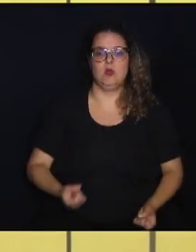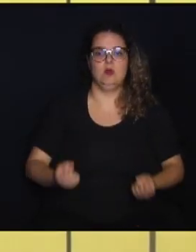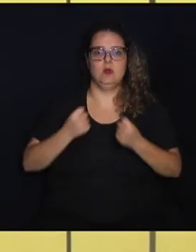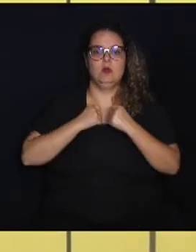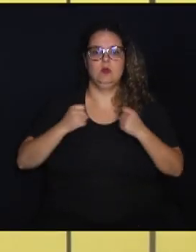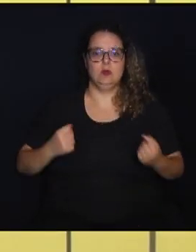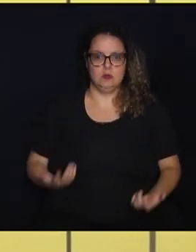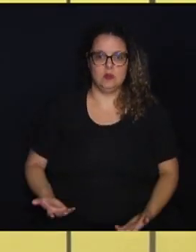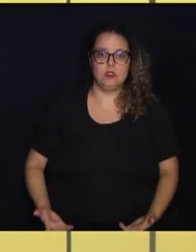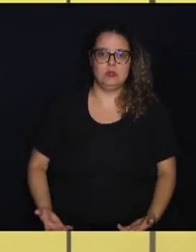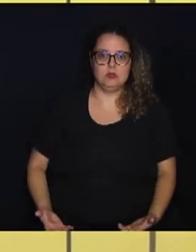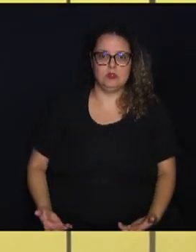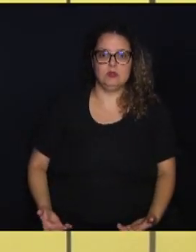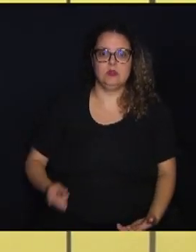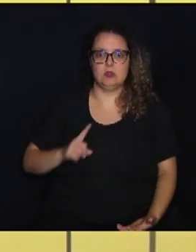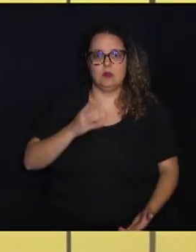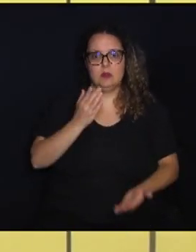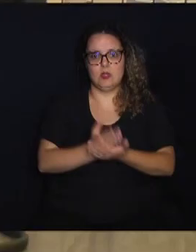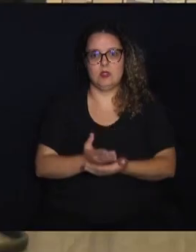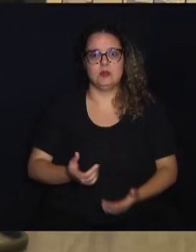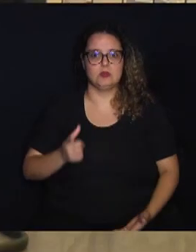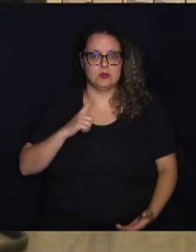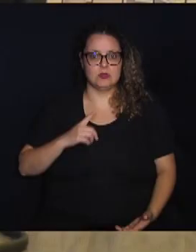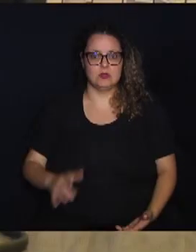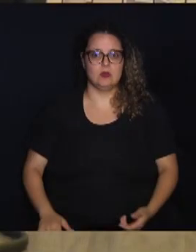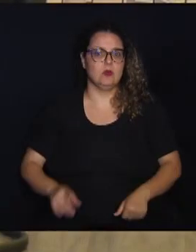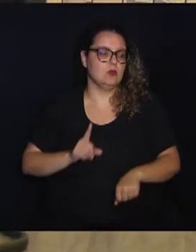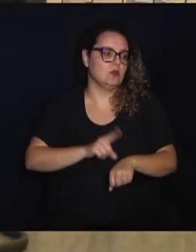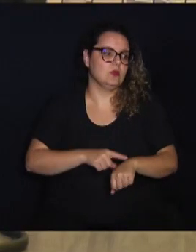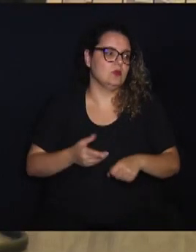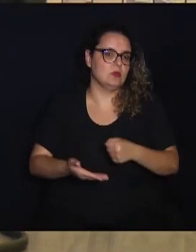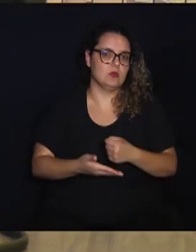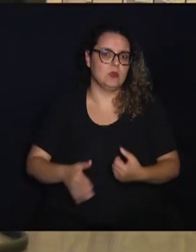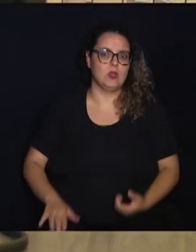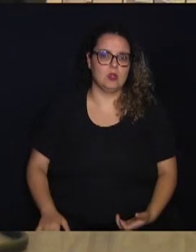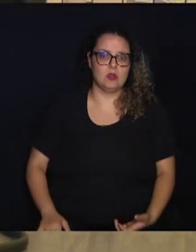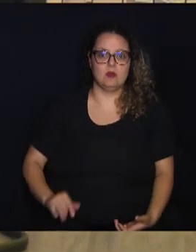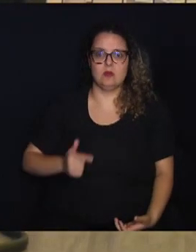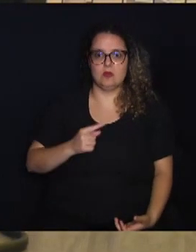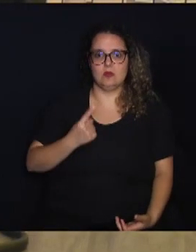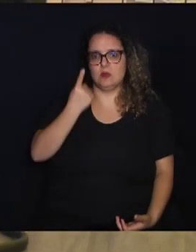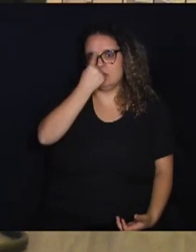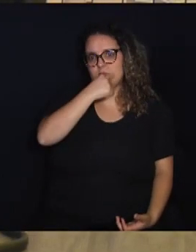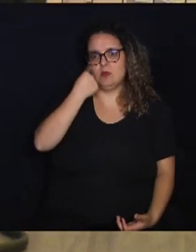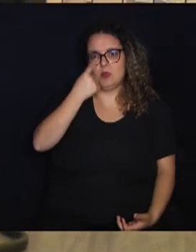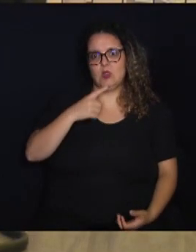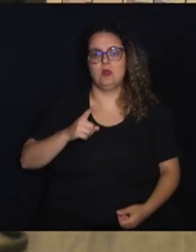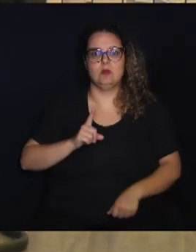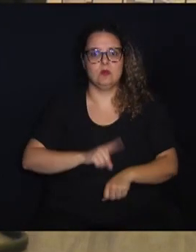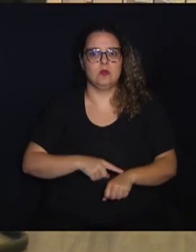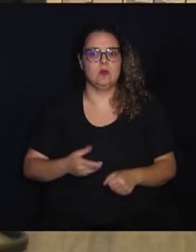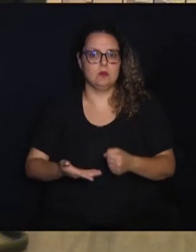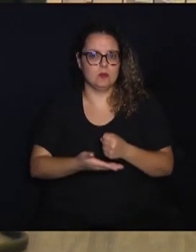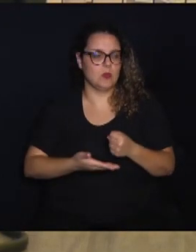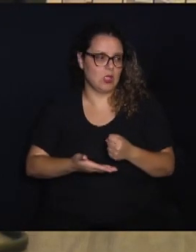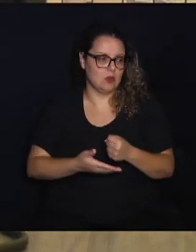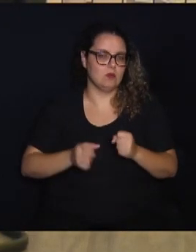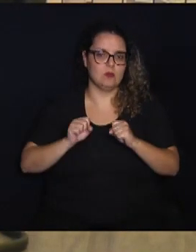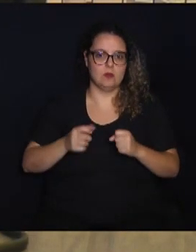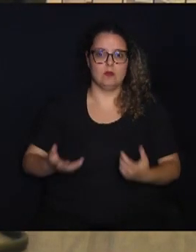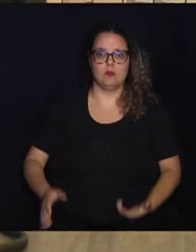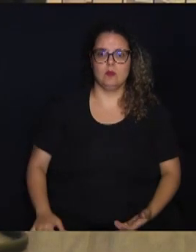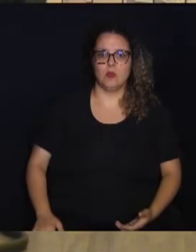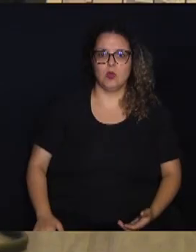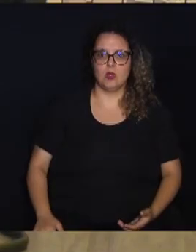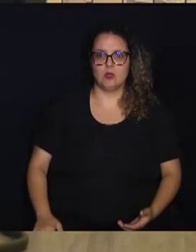deixe de existir. Mas quanto tempo mínimo? Eu não tenho 1 hora por dia para fazer. Quanto tempo mínimo eu posso dizer